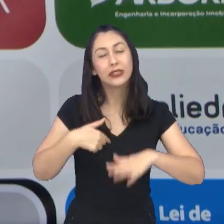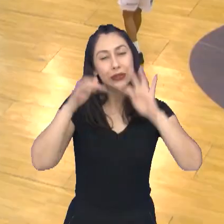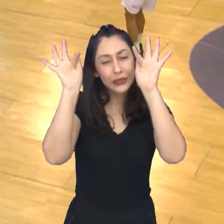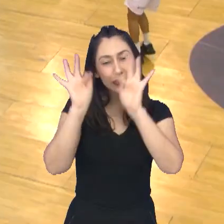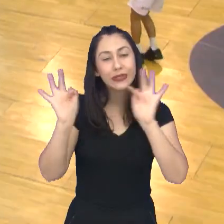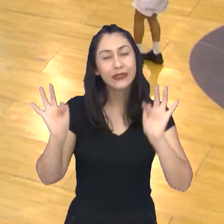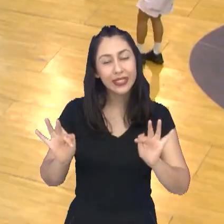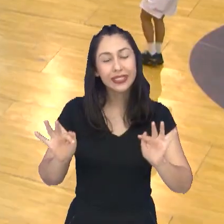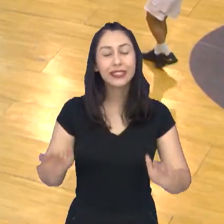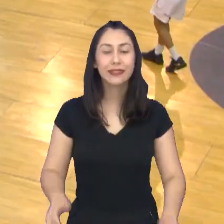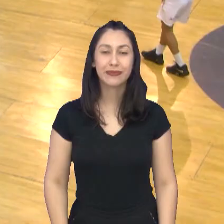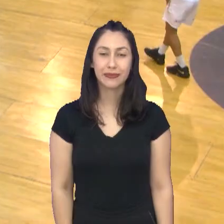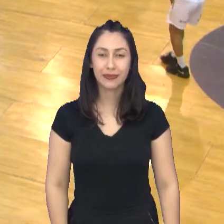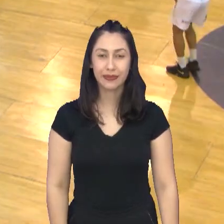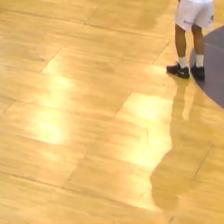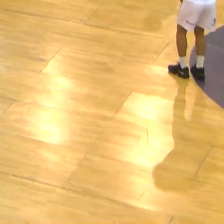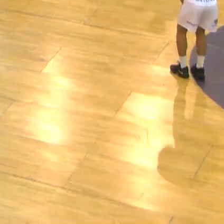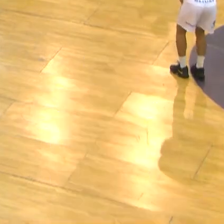seguir así.